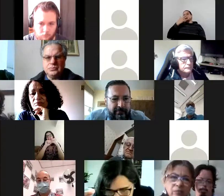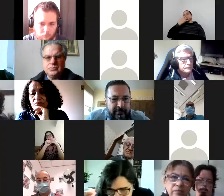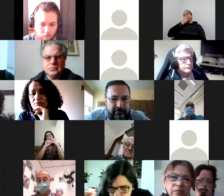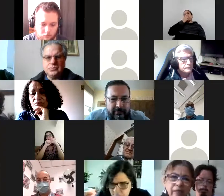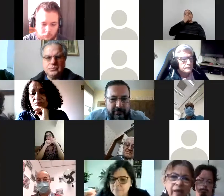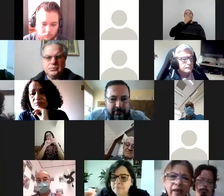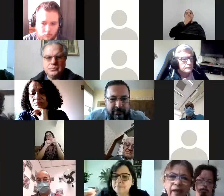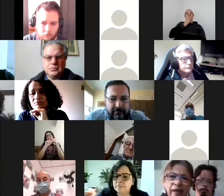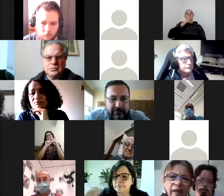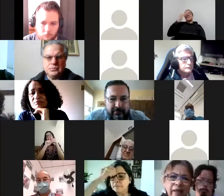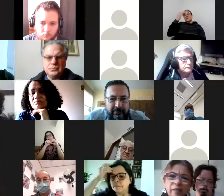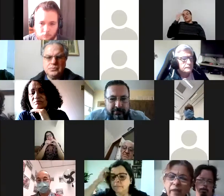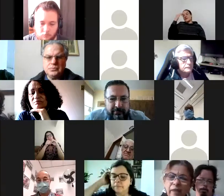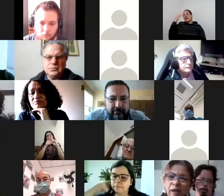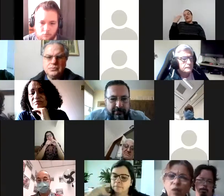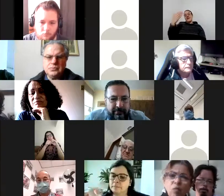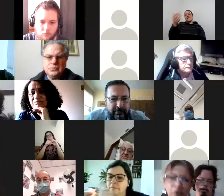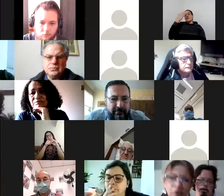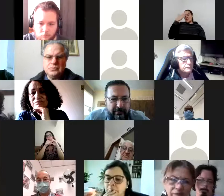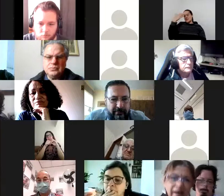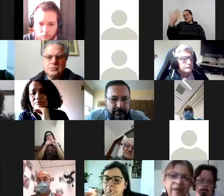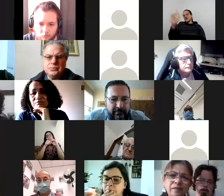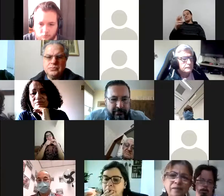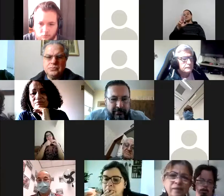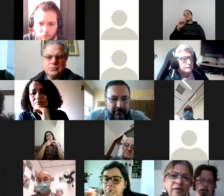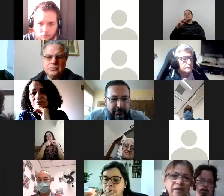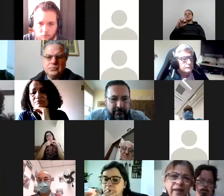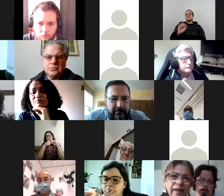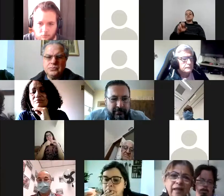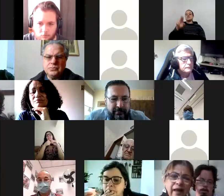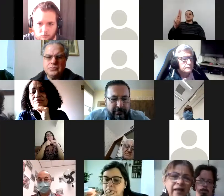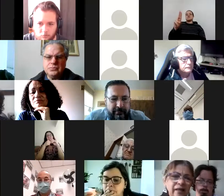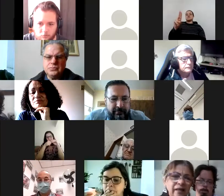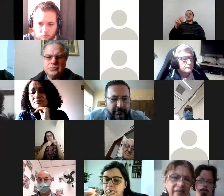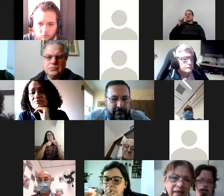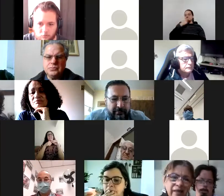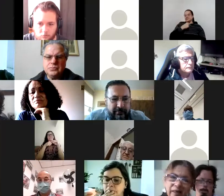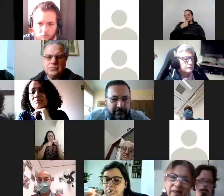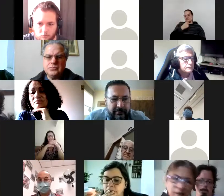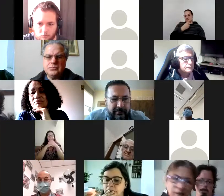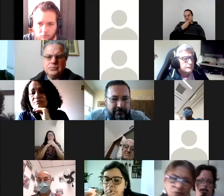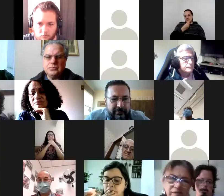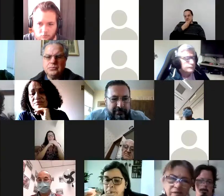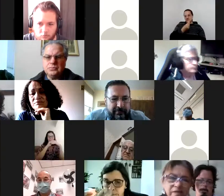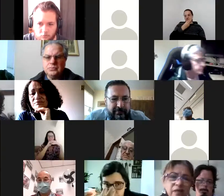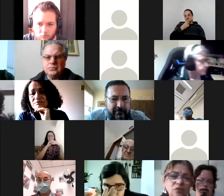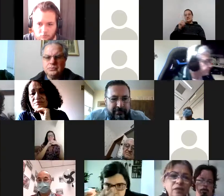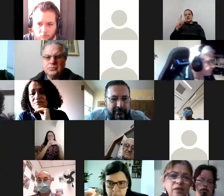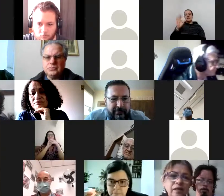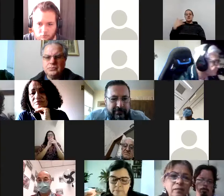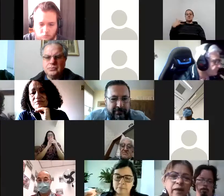gratidão, né, também ao Romeu Sasaki, que está aí na área, né, há todos esses